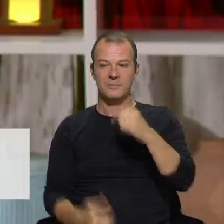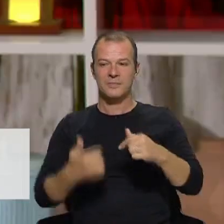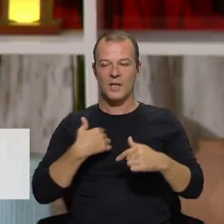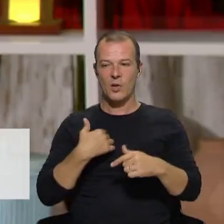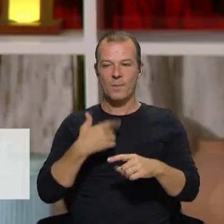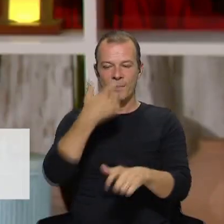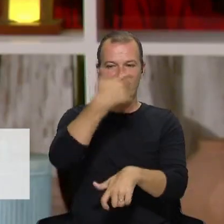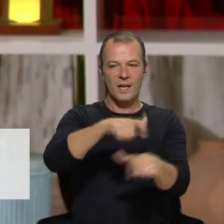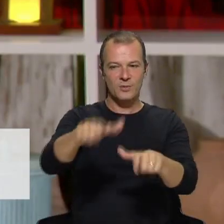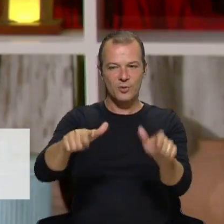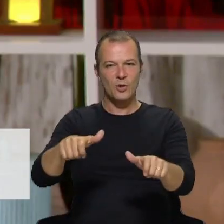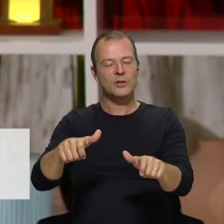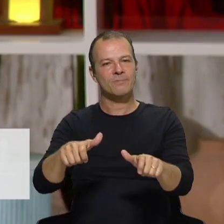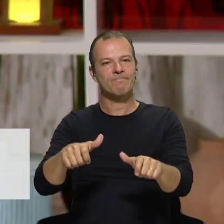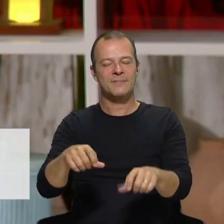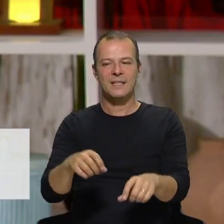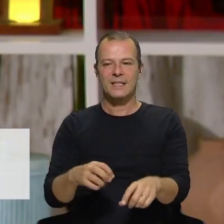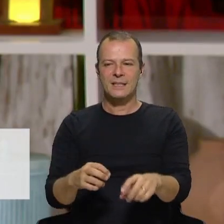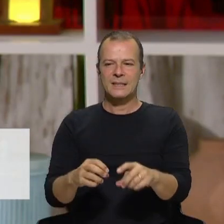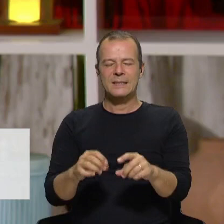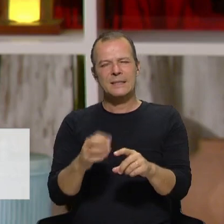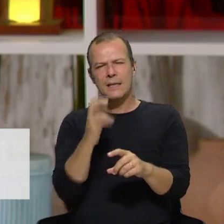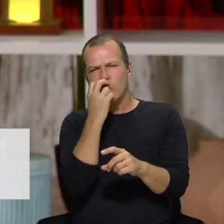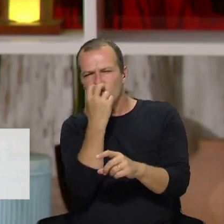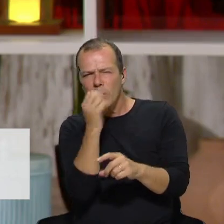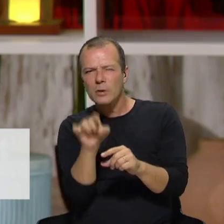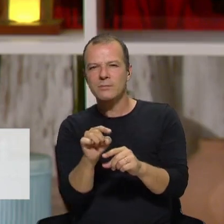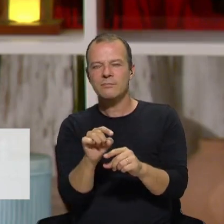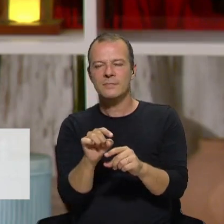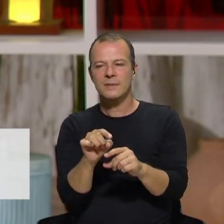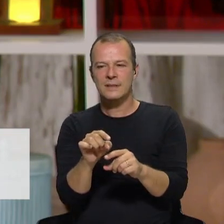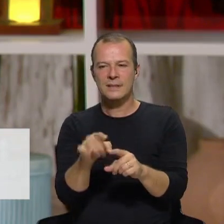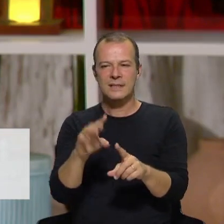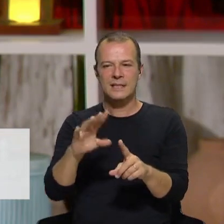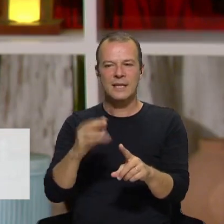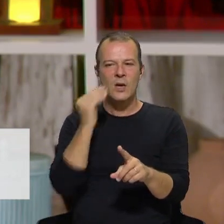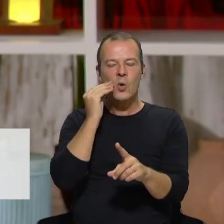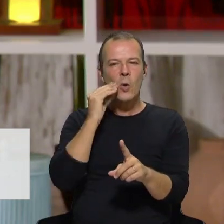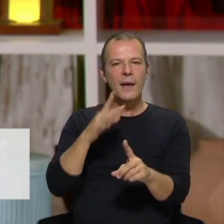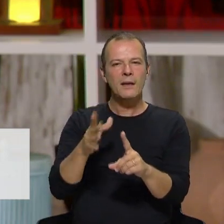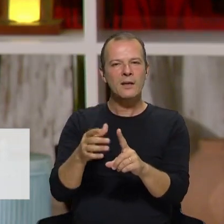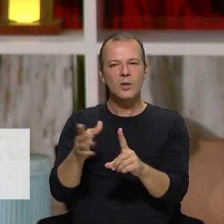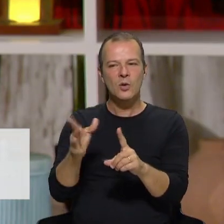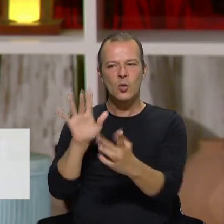os nossos telespectadores estamos um bocadinho intrigados para saber se tu sabes como é que nós chegámos até ti.